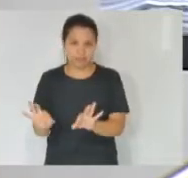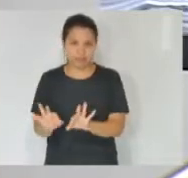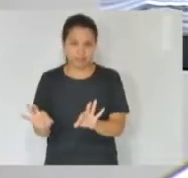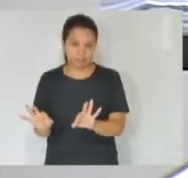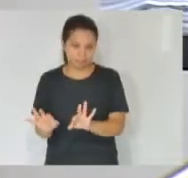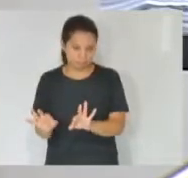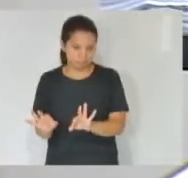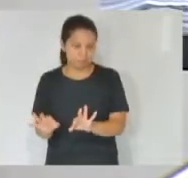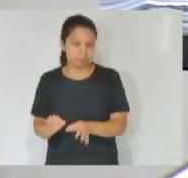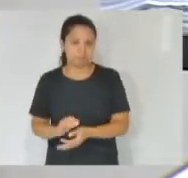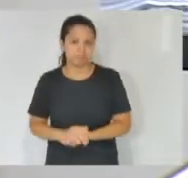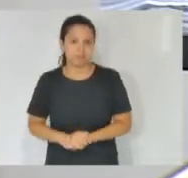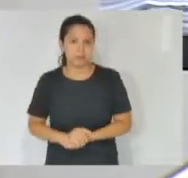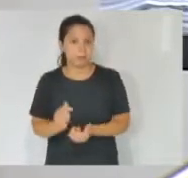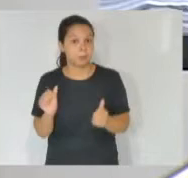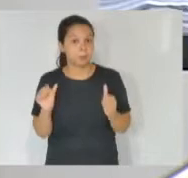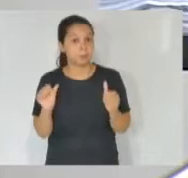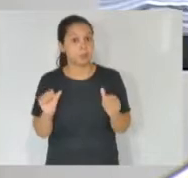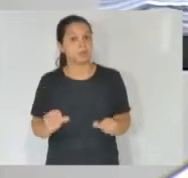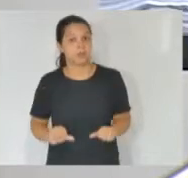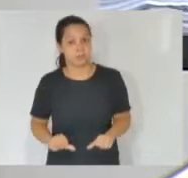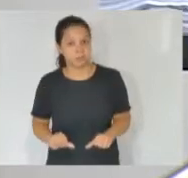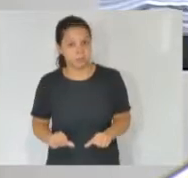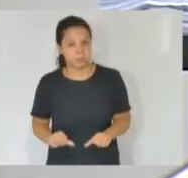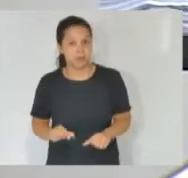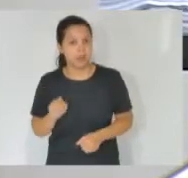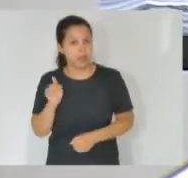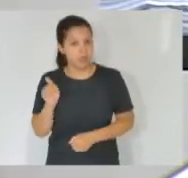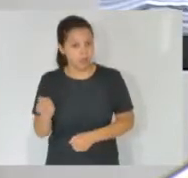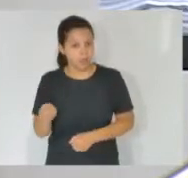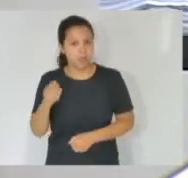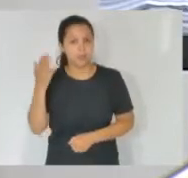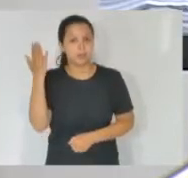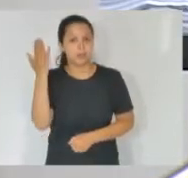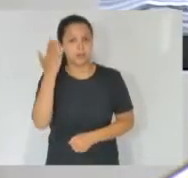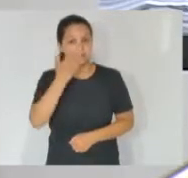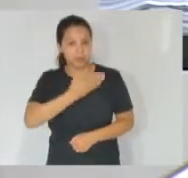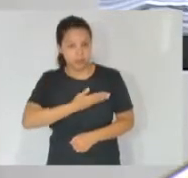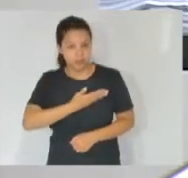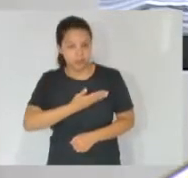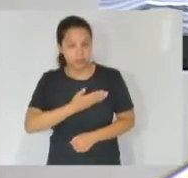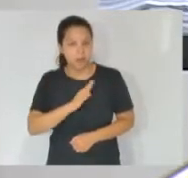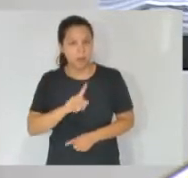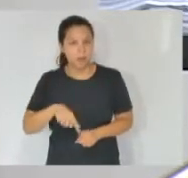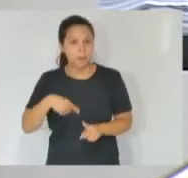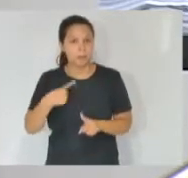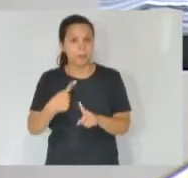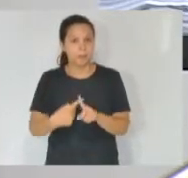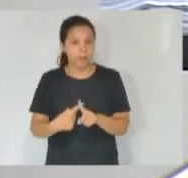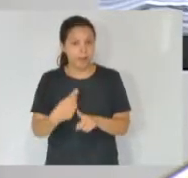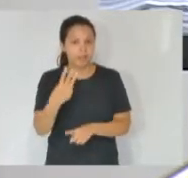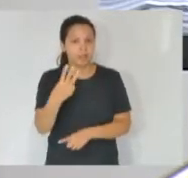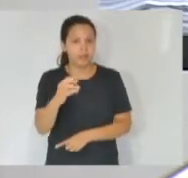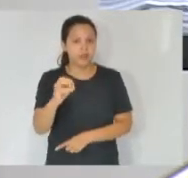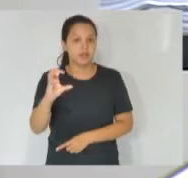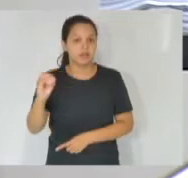E o pior, né? Ele prometeu mais 300 milhões de